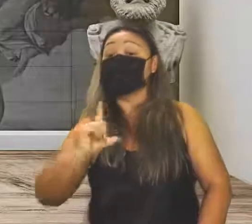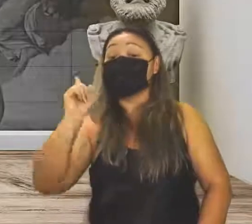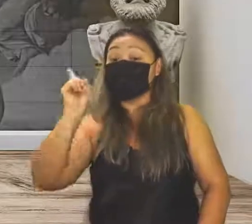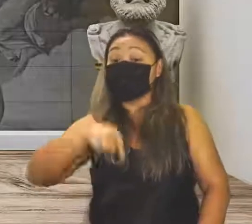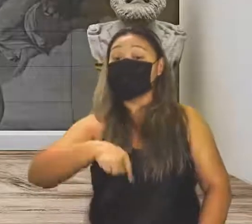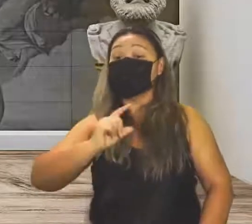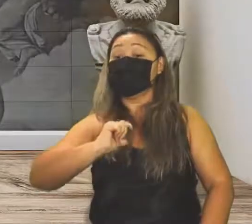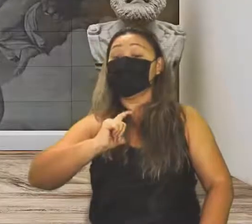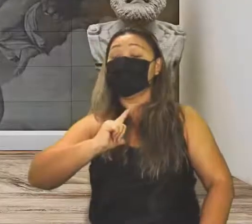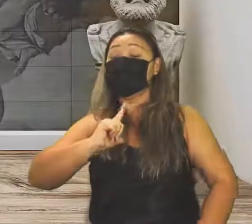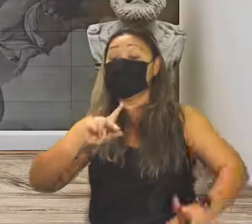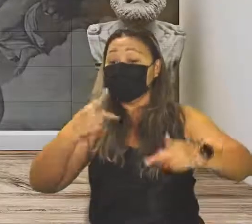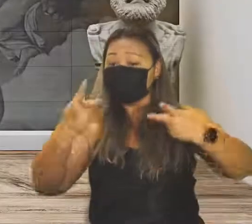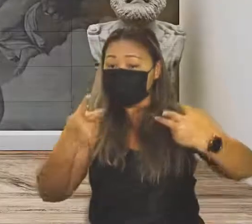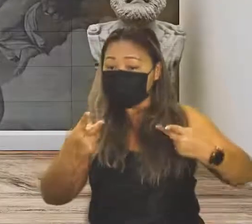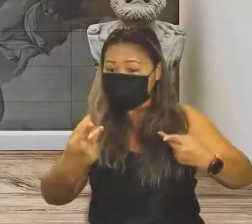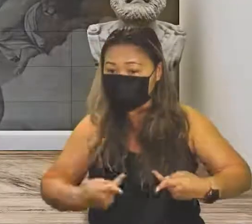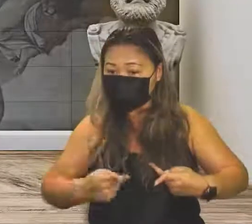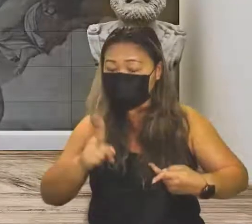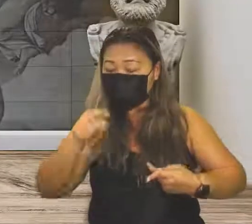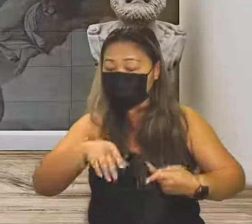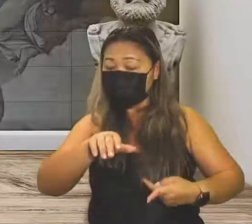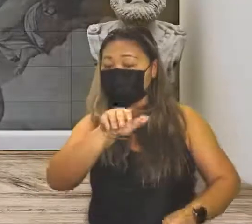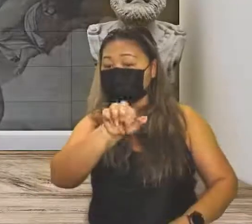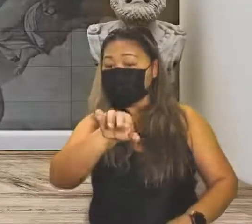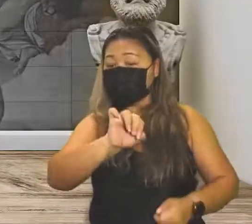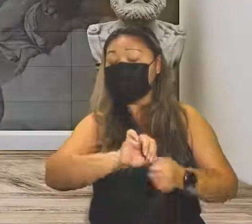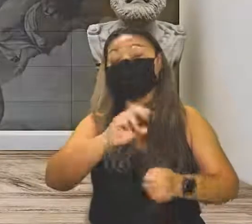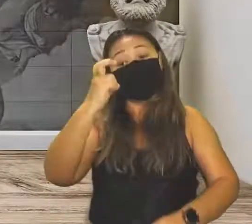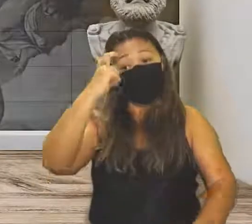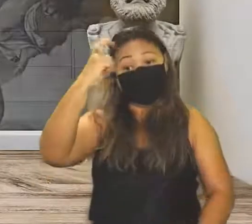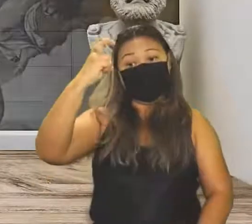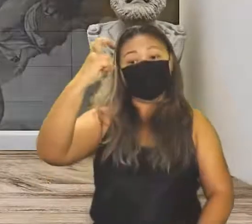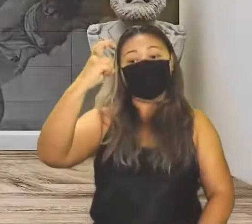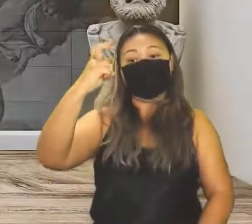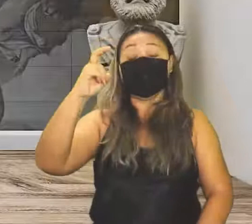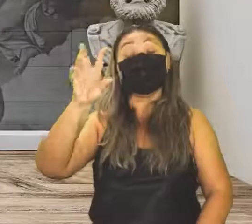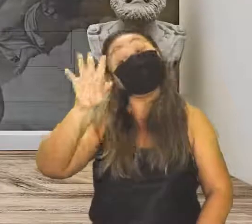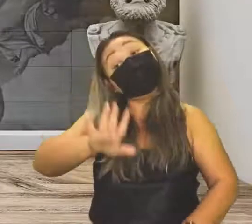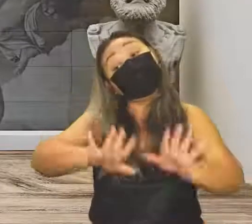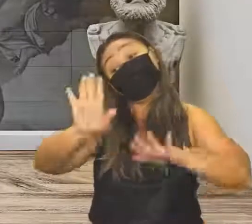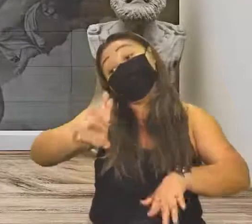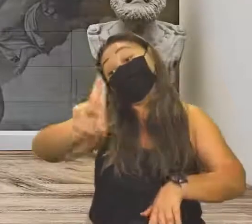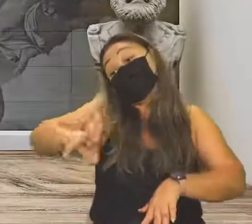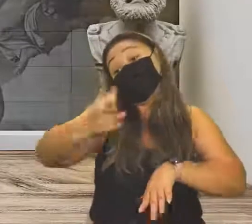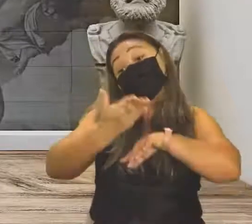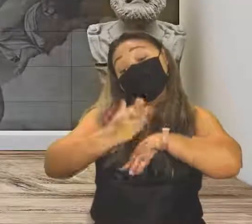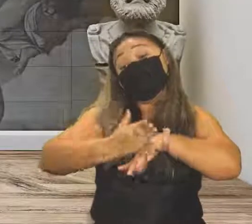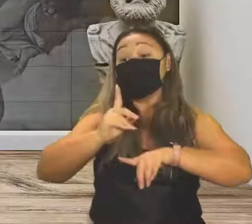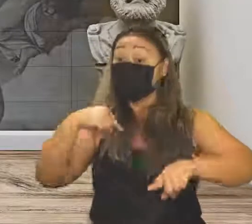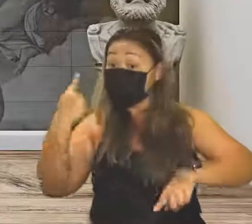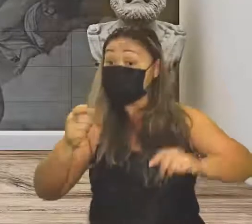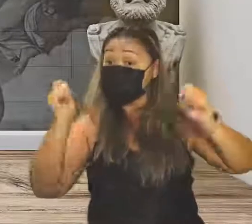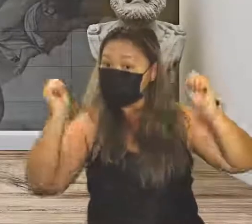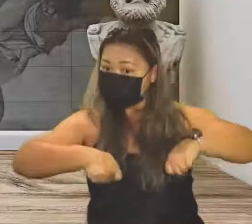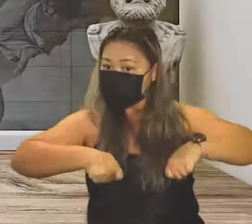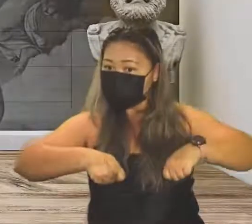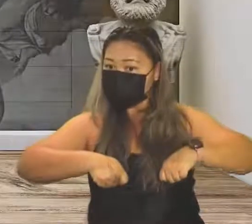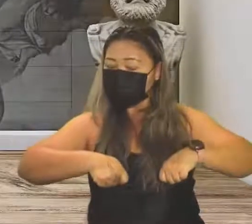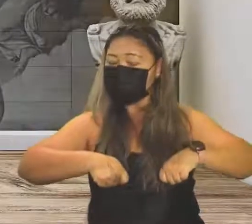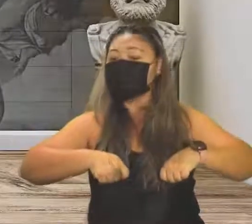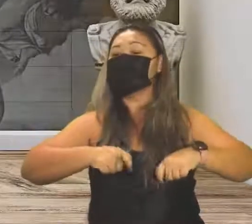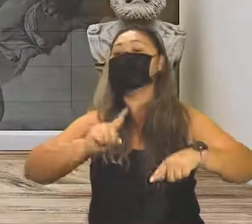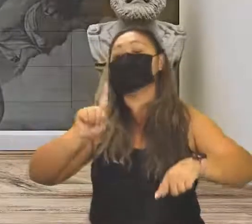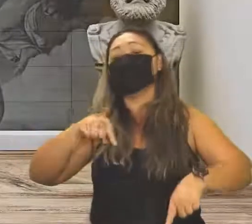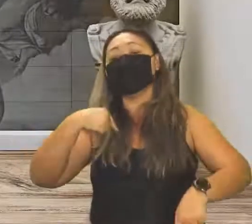inteligentes. Por alguma razão, às vezes, nós não colocamos em prática o uso dela, mas nós somos capazes. Somos